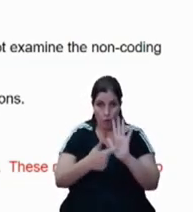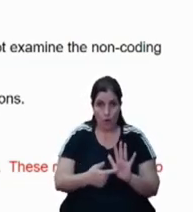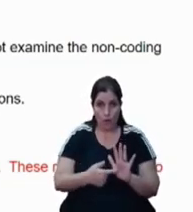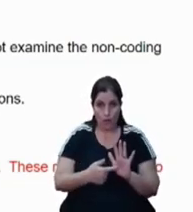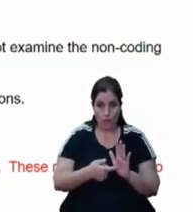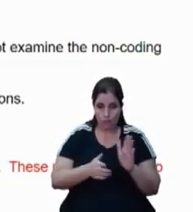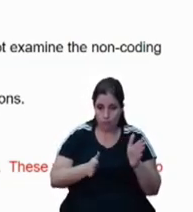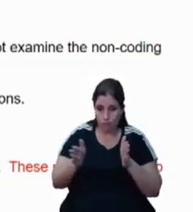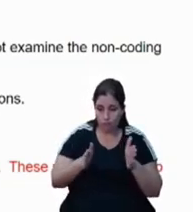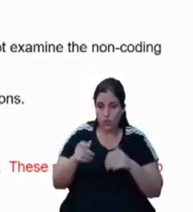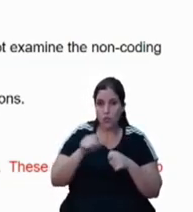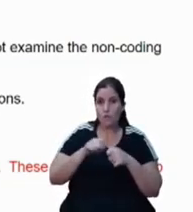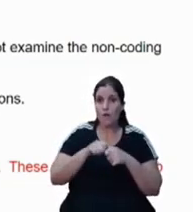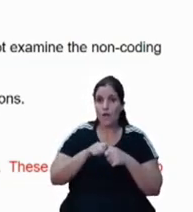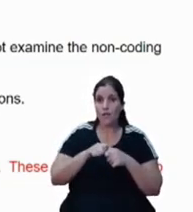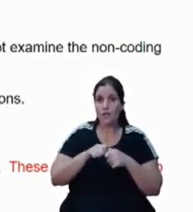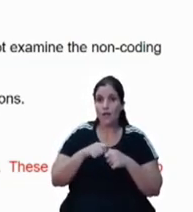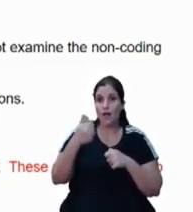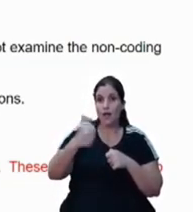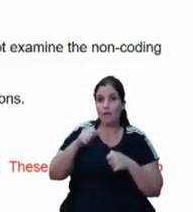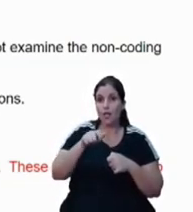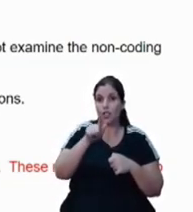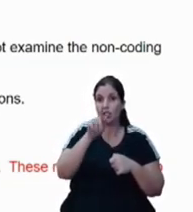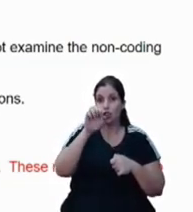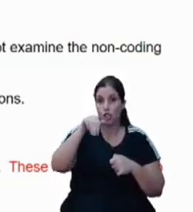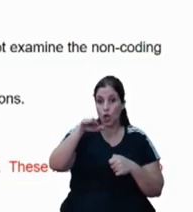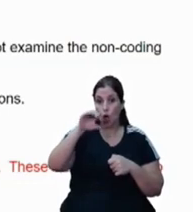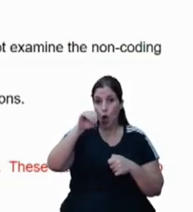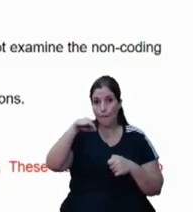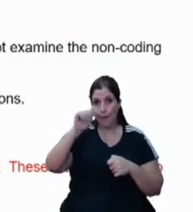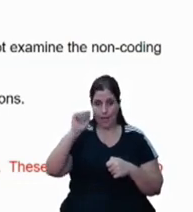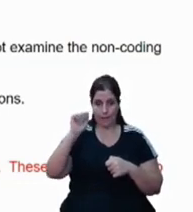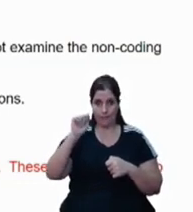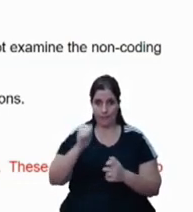regulatory regulatórias, nós regions, fazemos we a do análise do whole genoma. genome analysis.